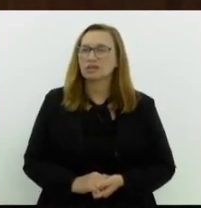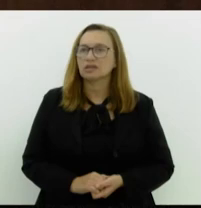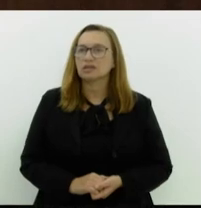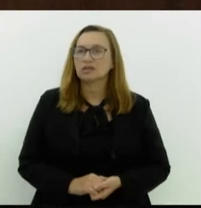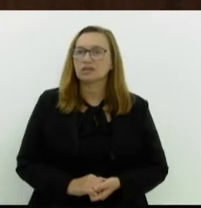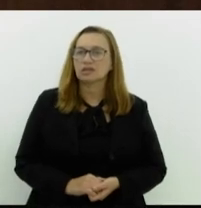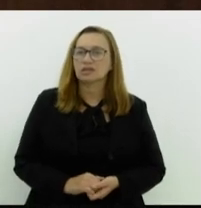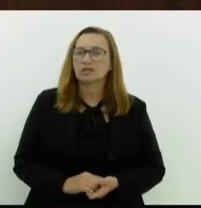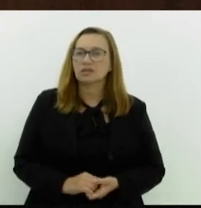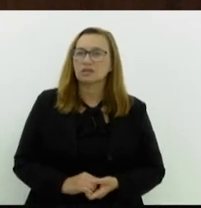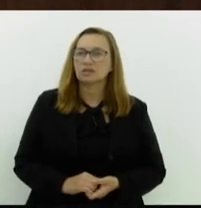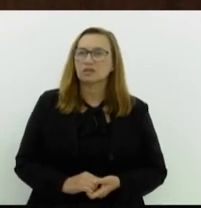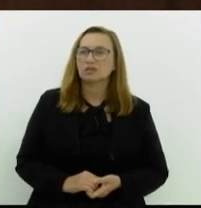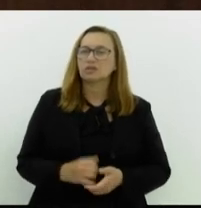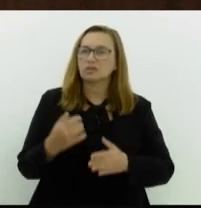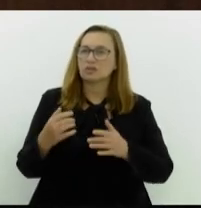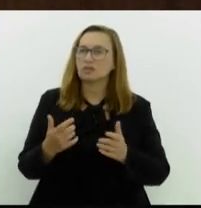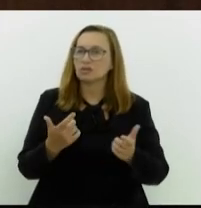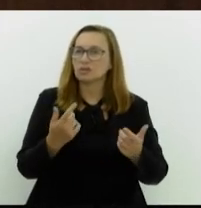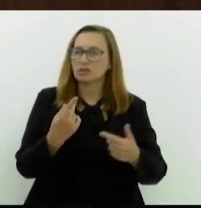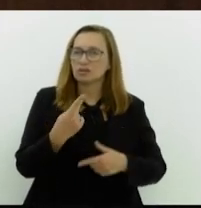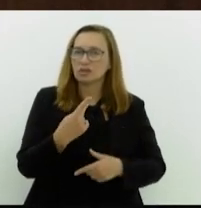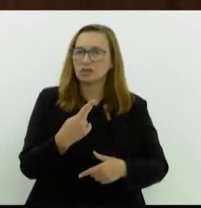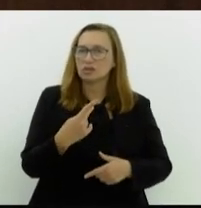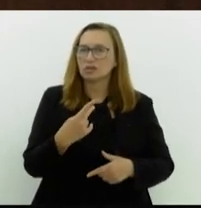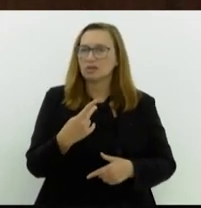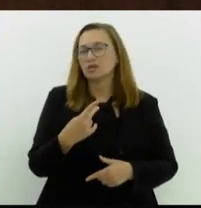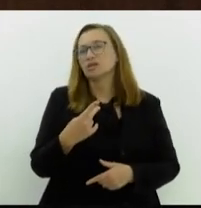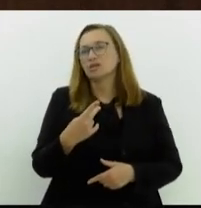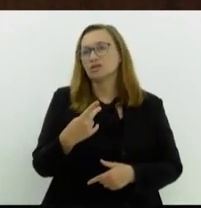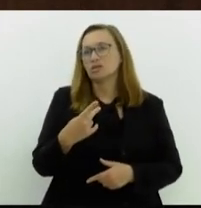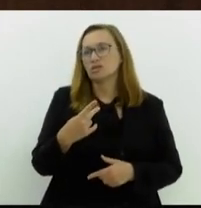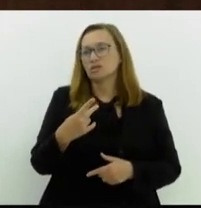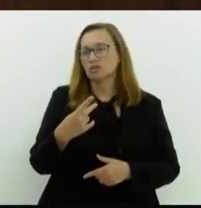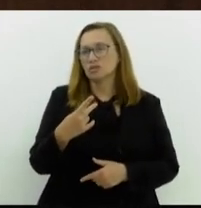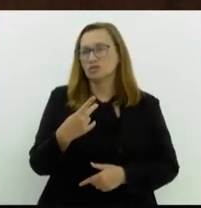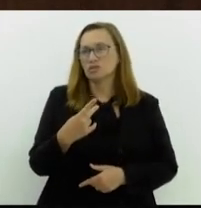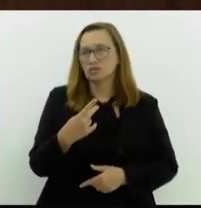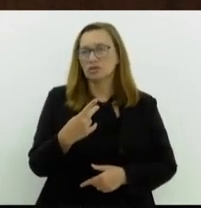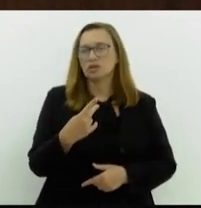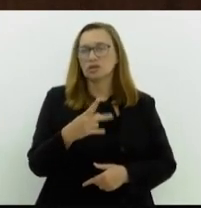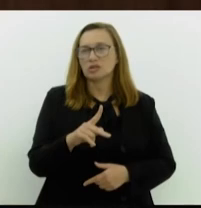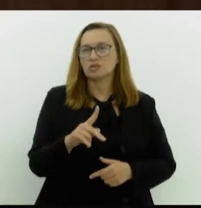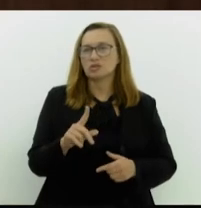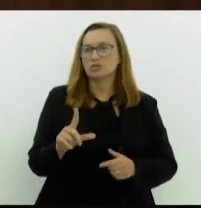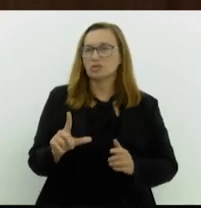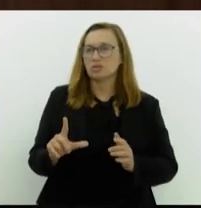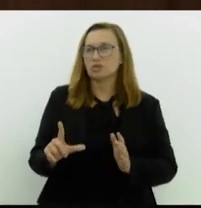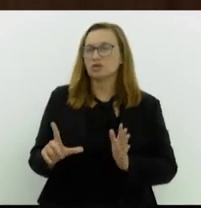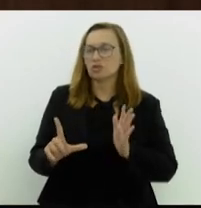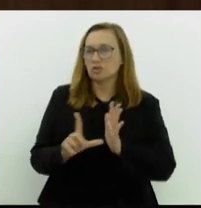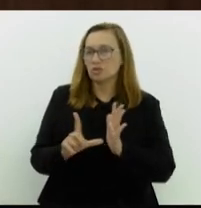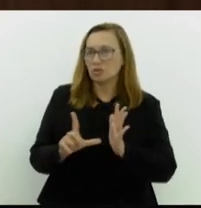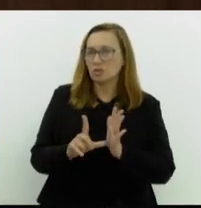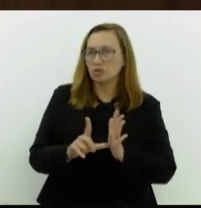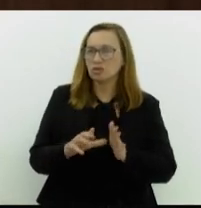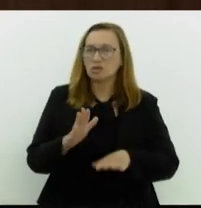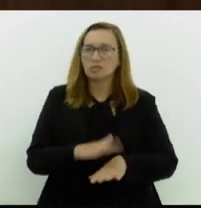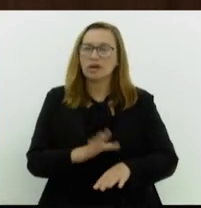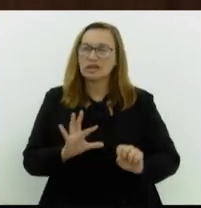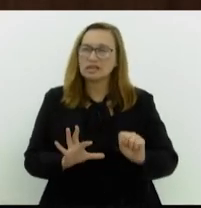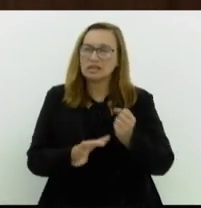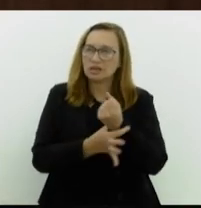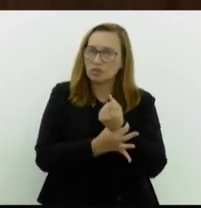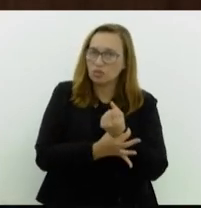premiados através da criação desse selo, para que eles tenham um ambiente também mais acolhedor, uso de sanitários,